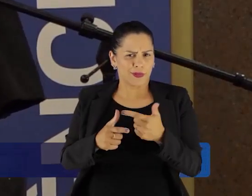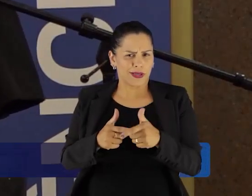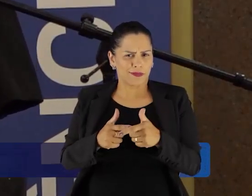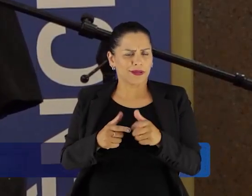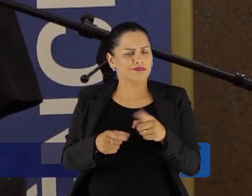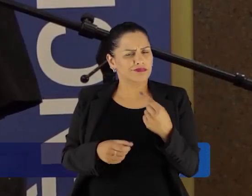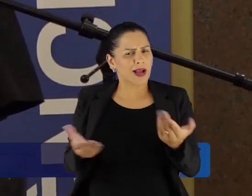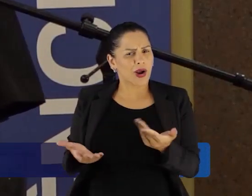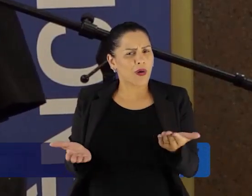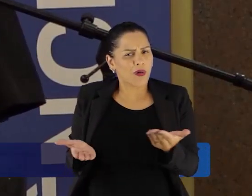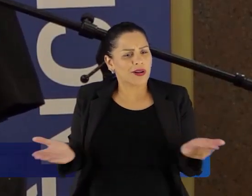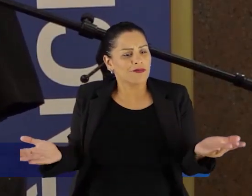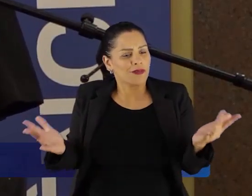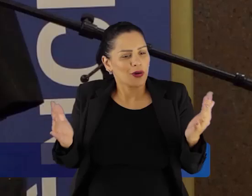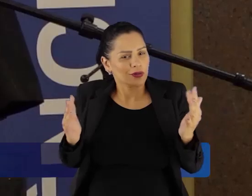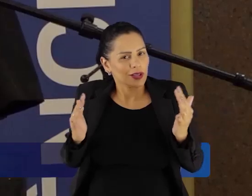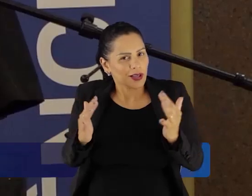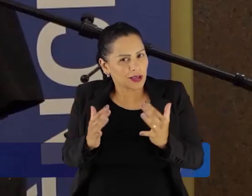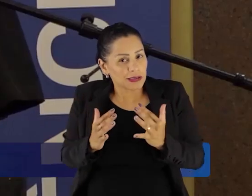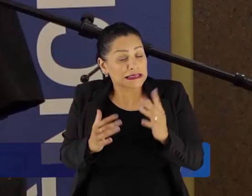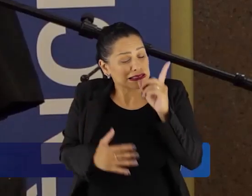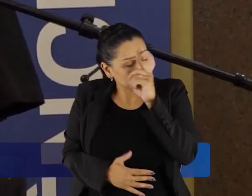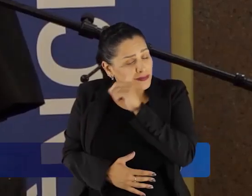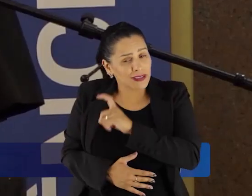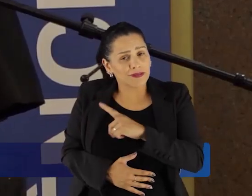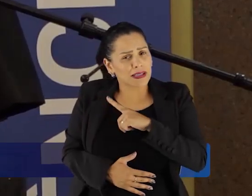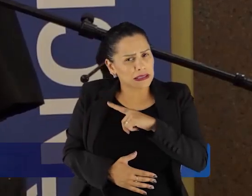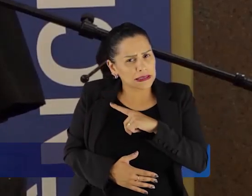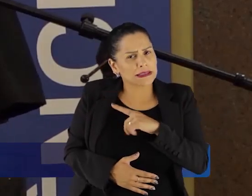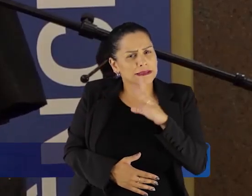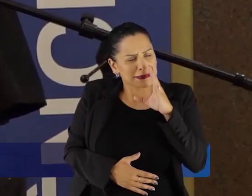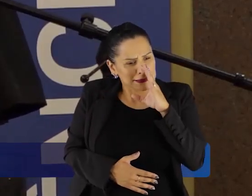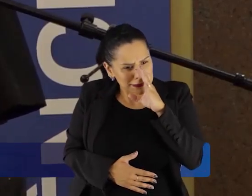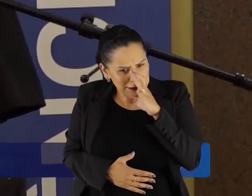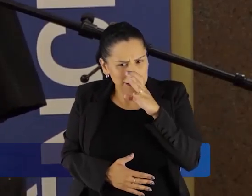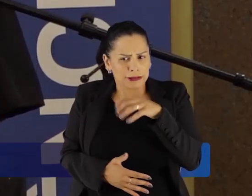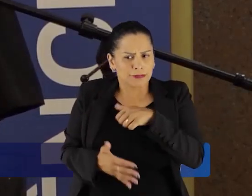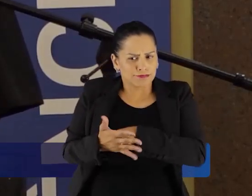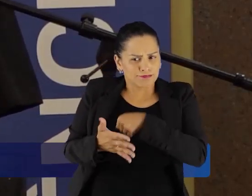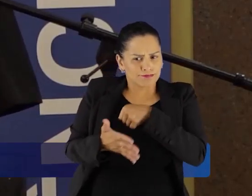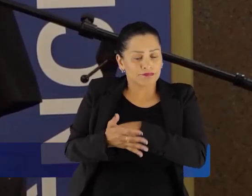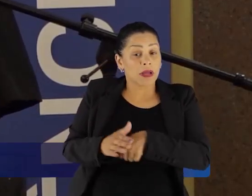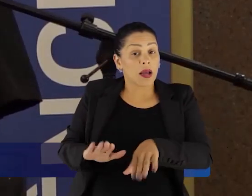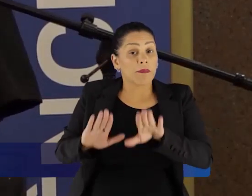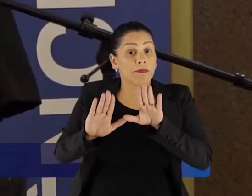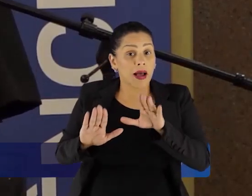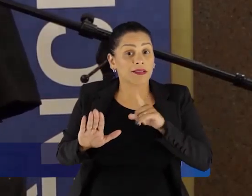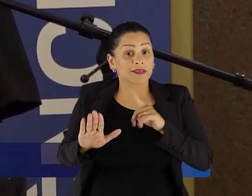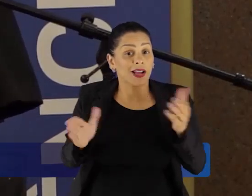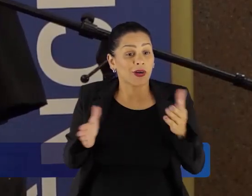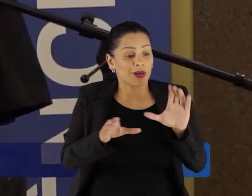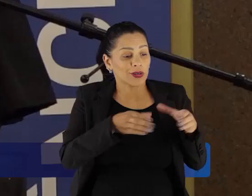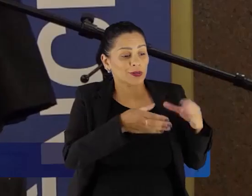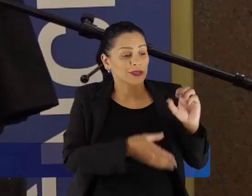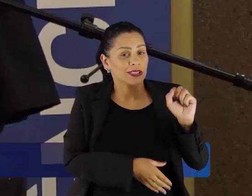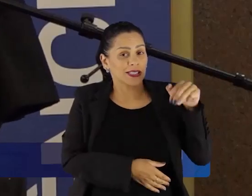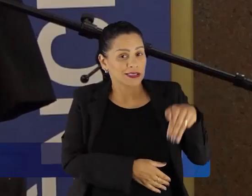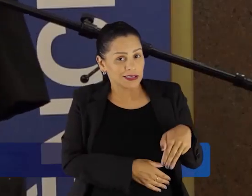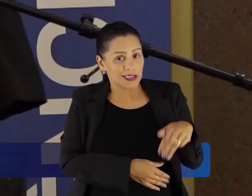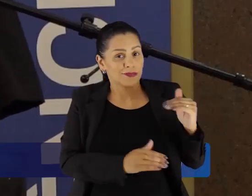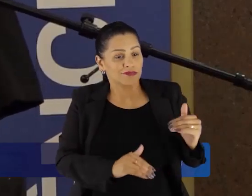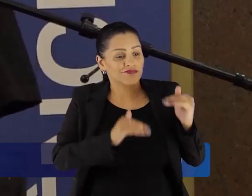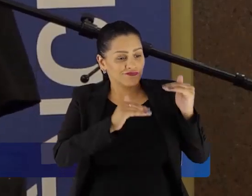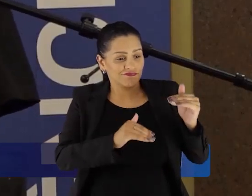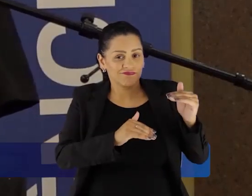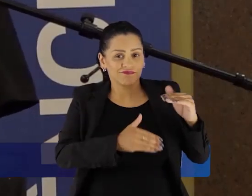que não será fácil haverá resistências por certo mas sobre a condição do atual conselho superior da magistratura com